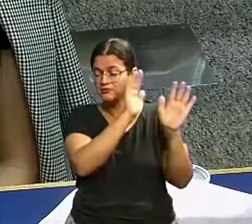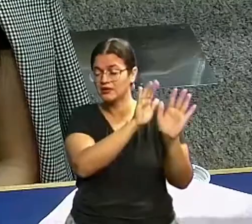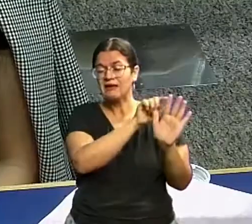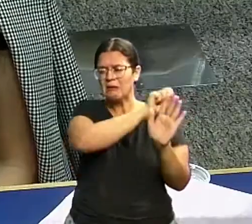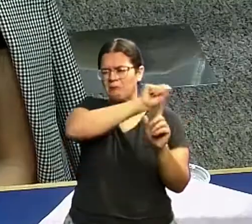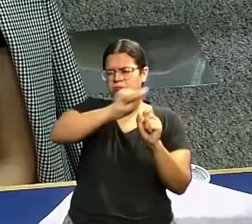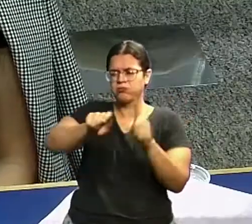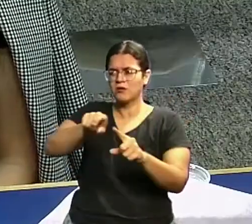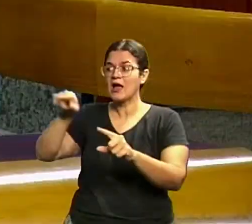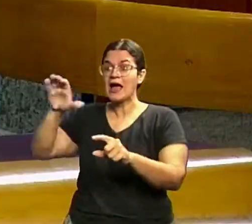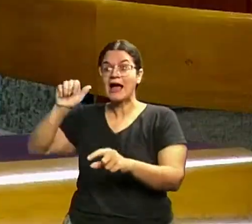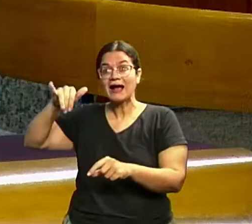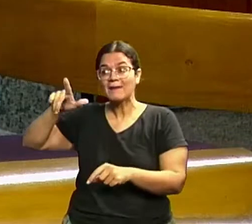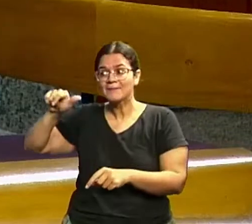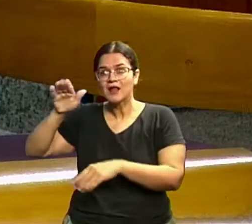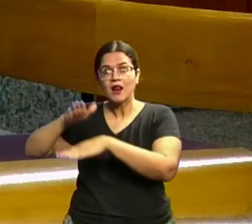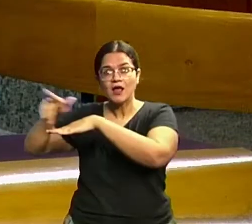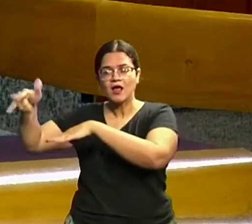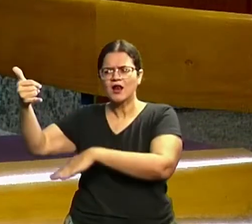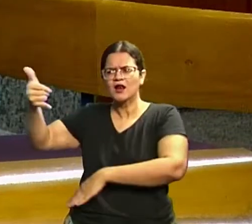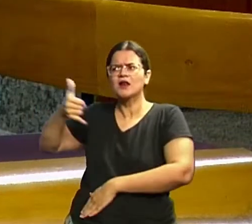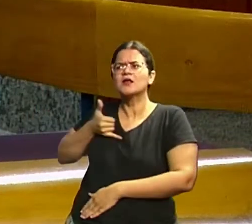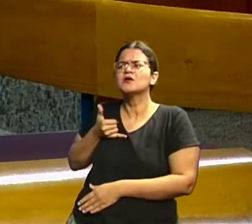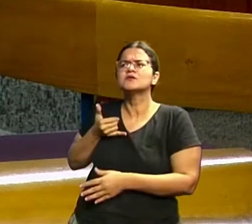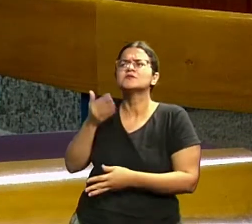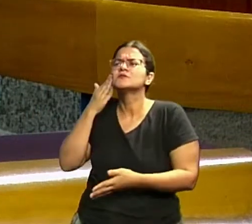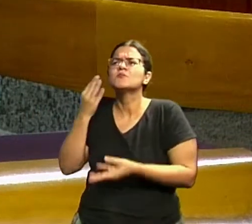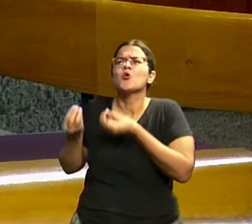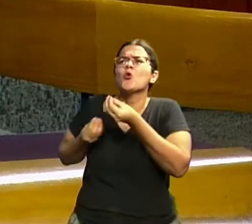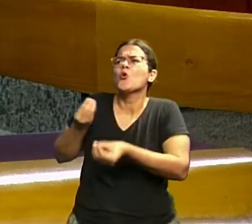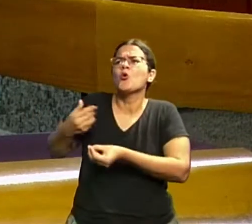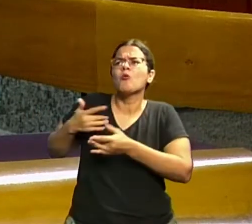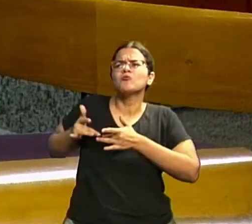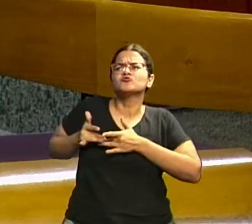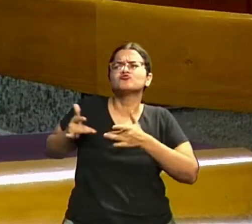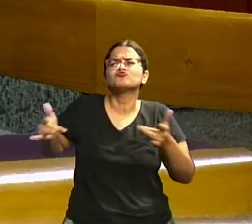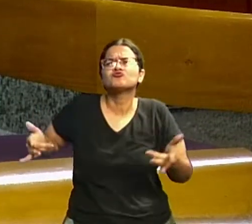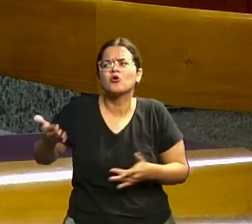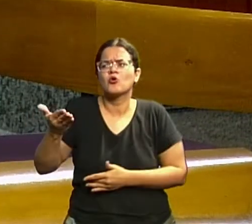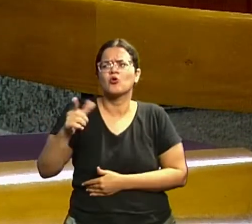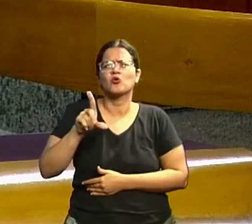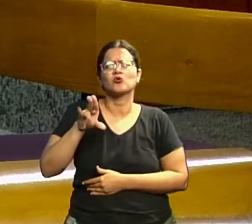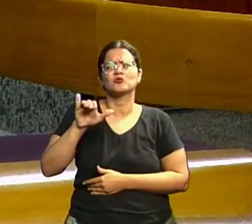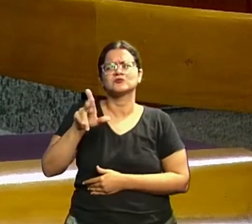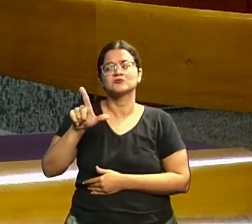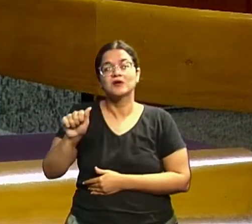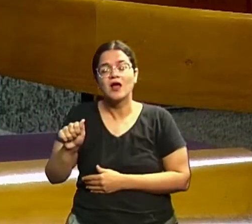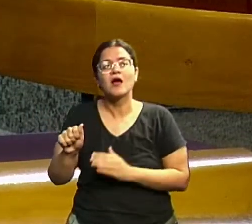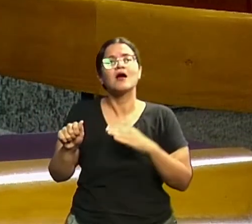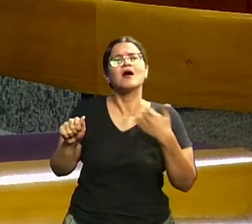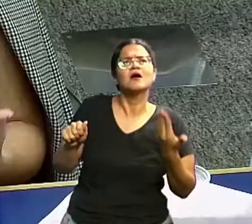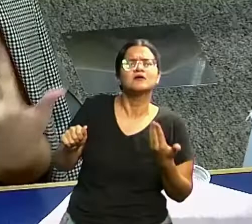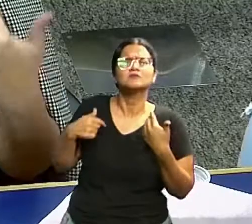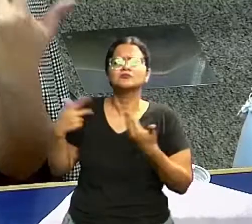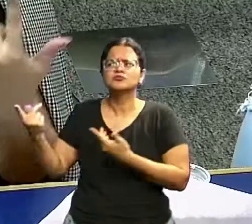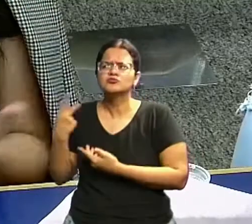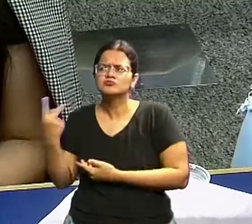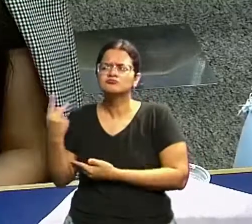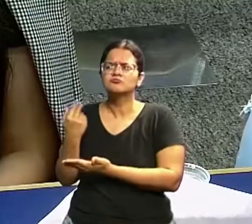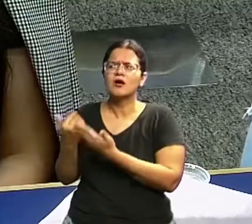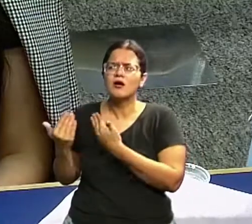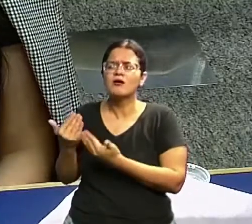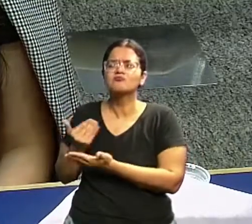a vereadora Camila me ligou para saber como poderia se solidarizar a vereadora Lucila. E a partir de então, nós